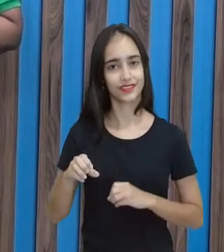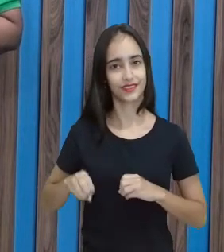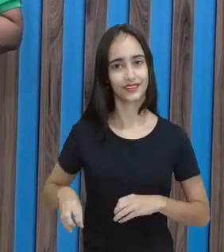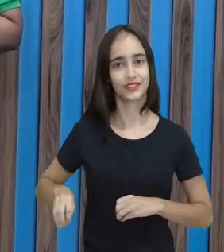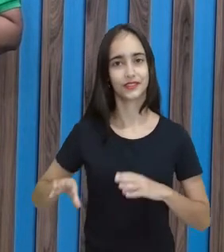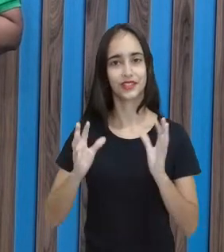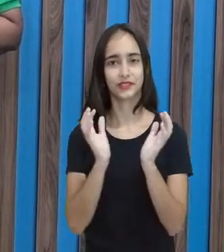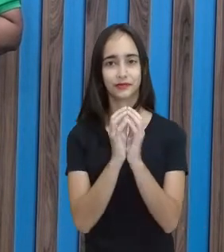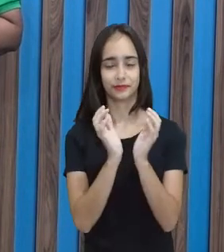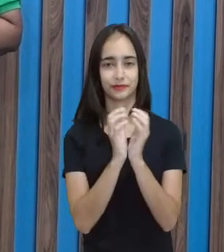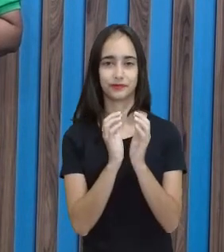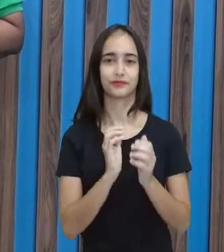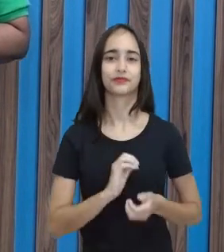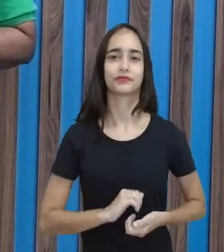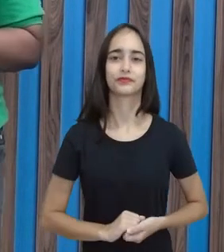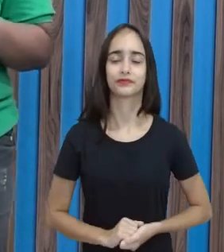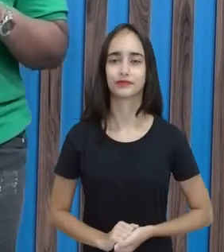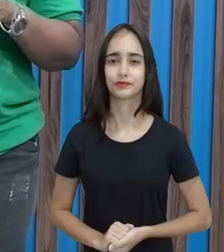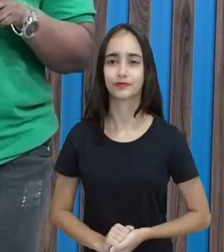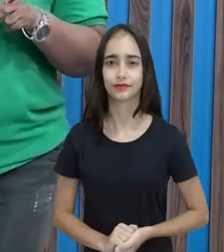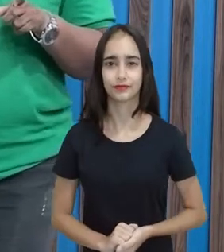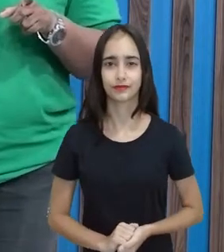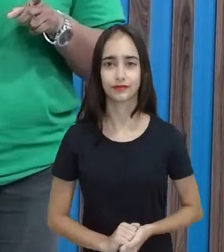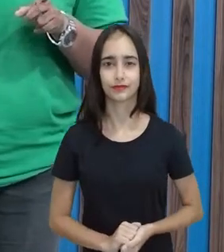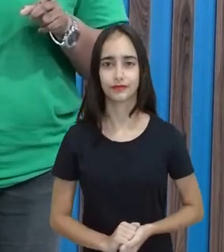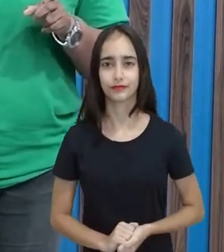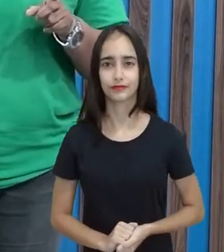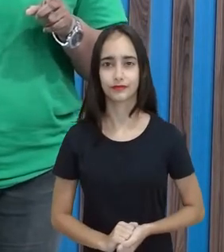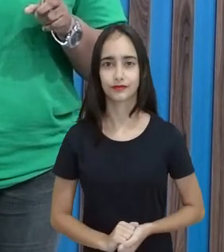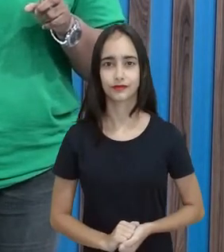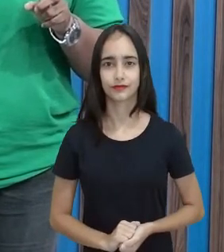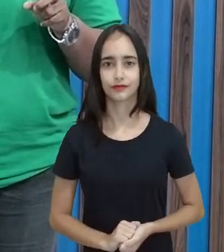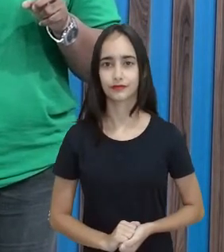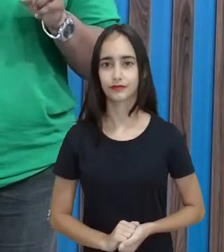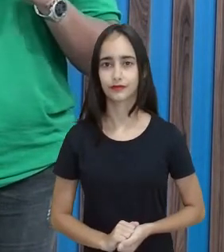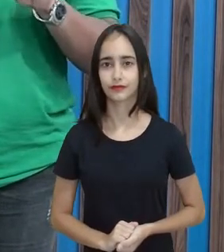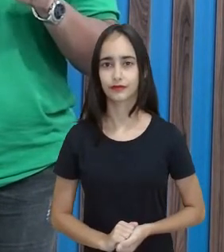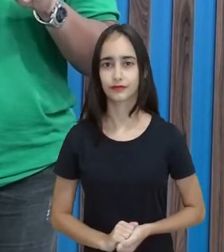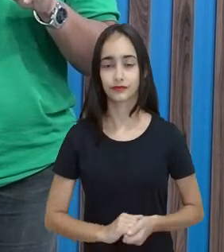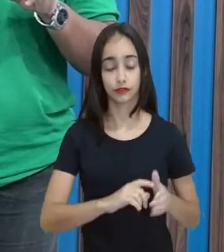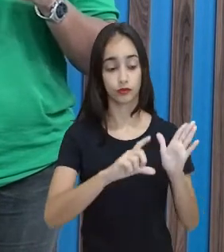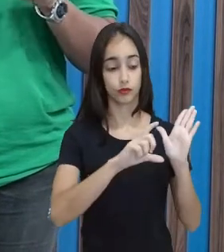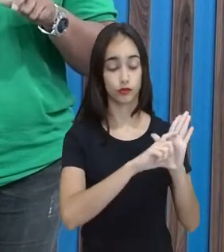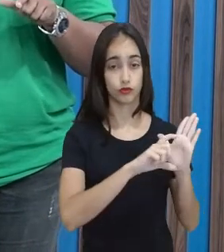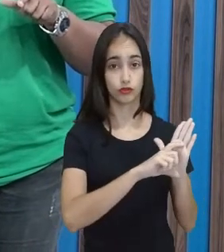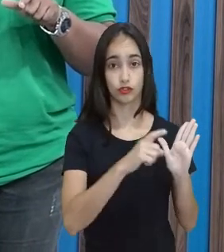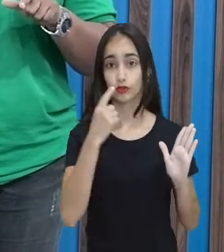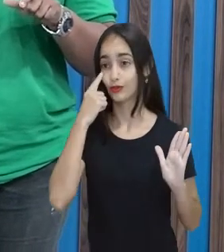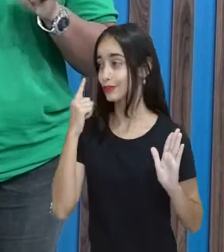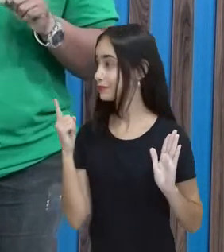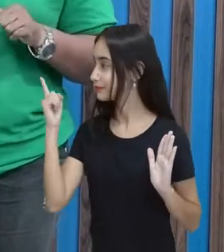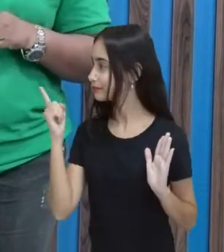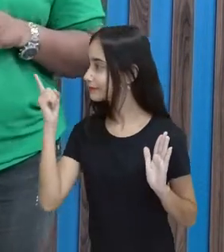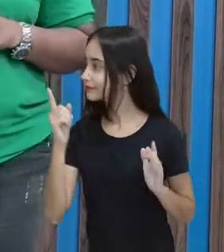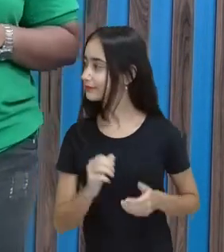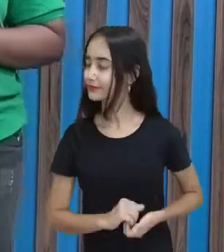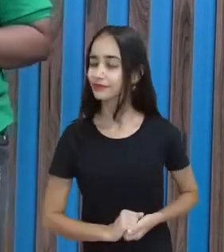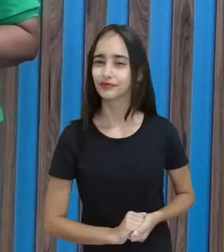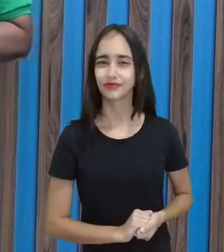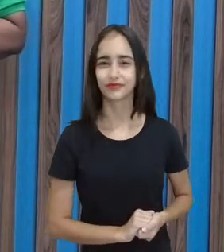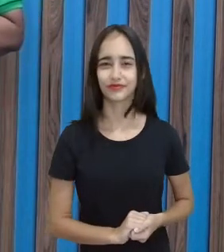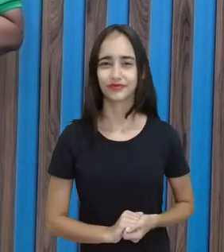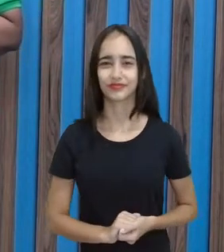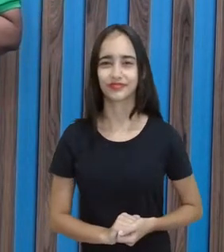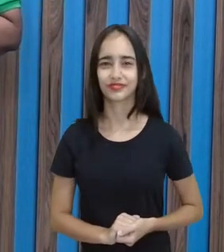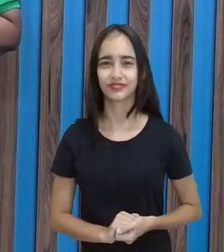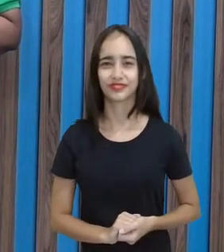Educa Recife. Vou colocar aí ainda os dois QR Codes. Pronto. QR